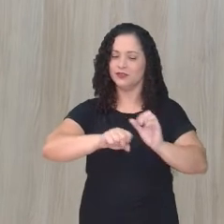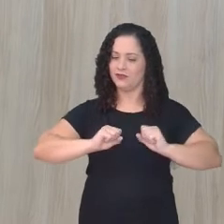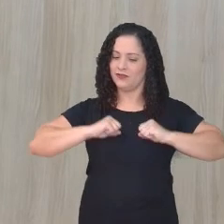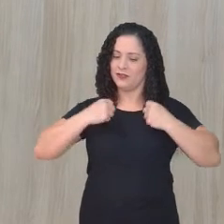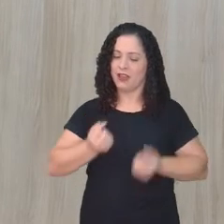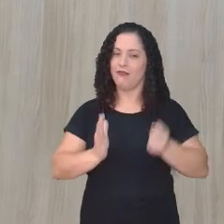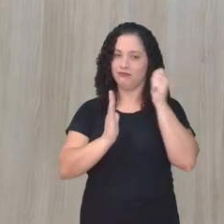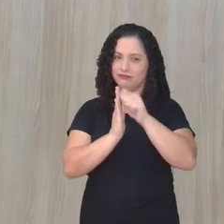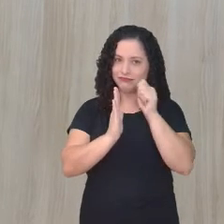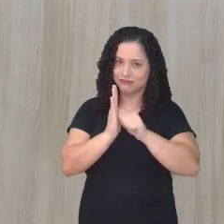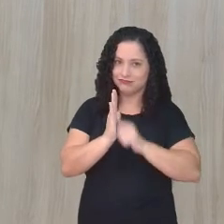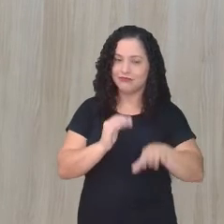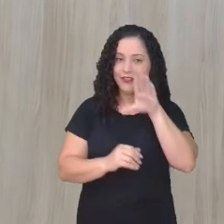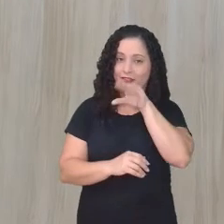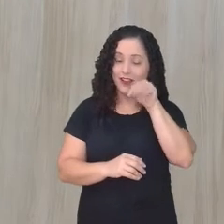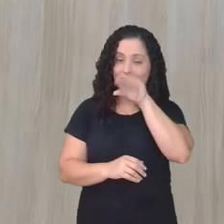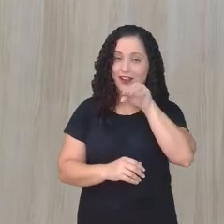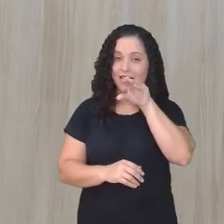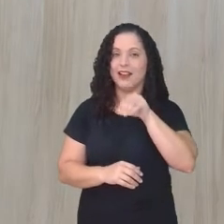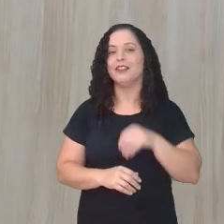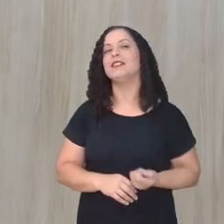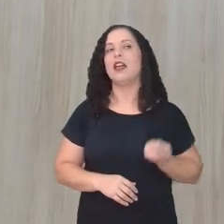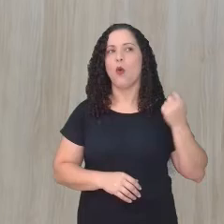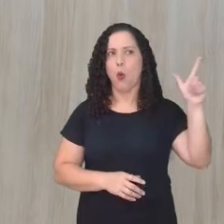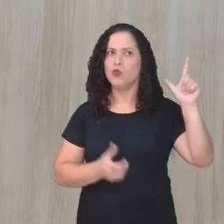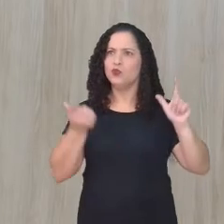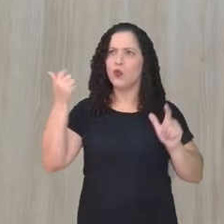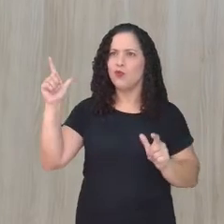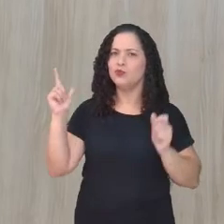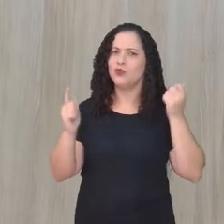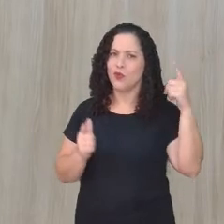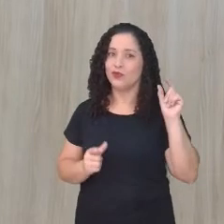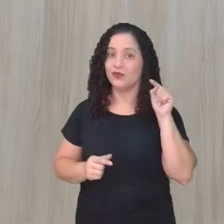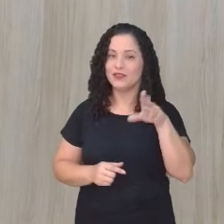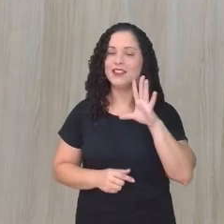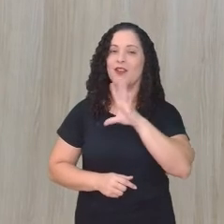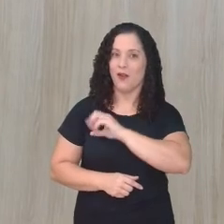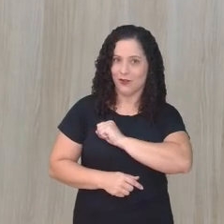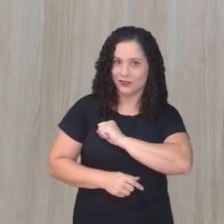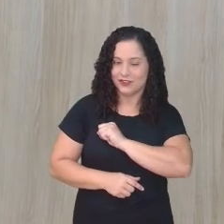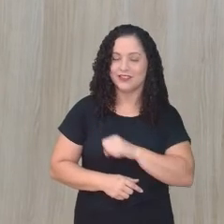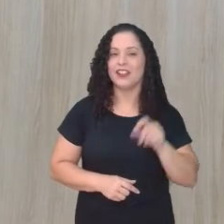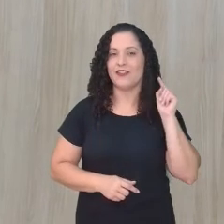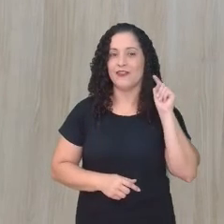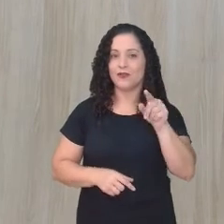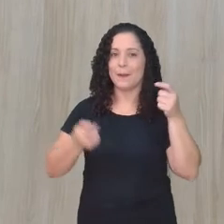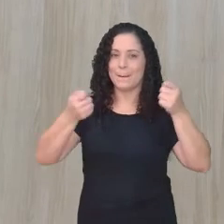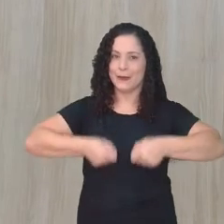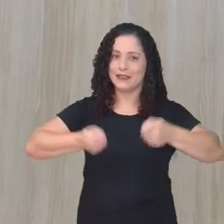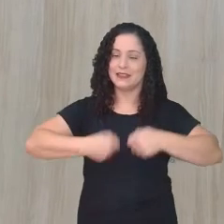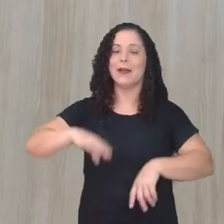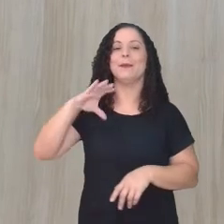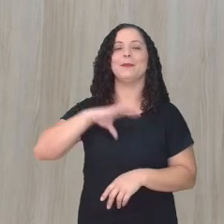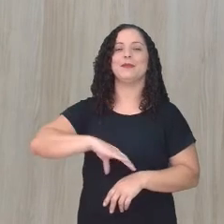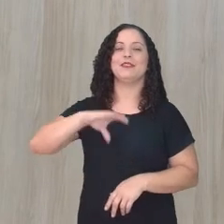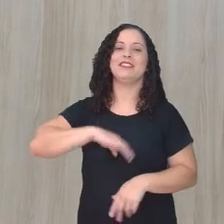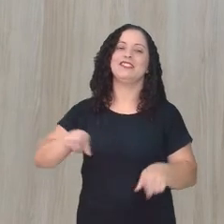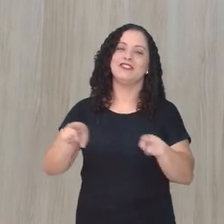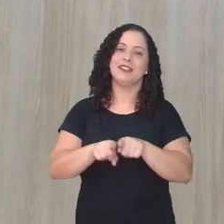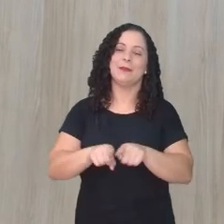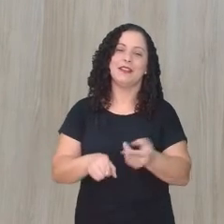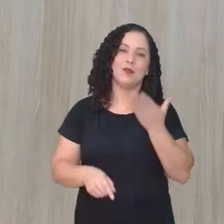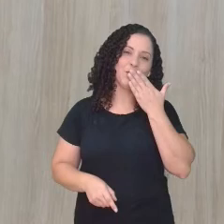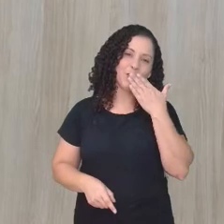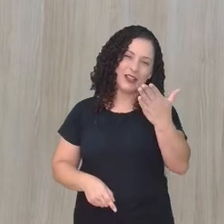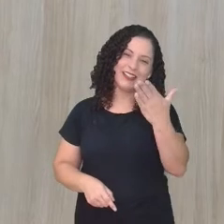oralidade e na escrita. Porque nas outras disciplinas que você ama, você precisa de língua portuguesa. Então,